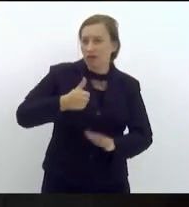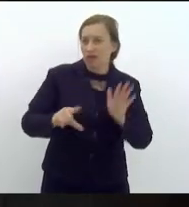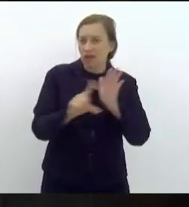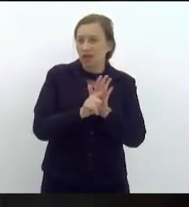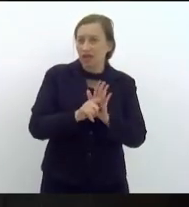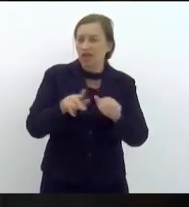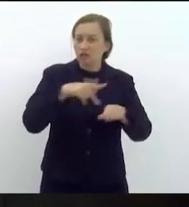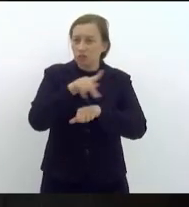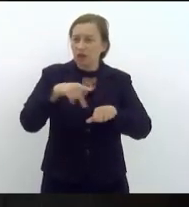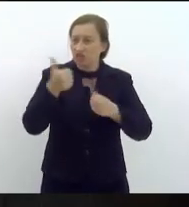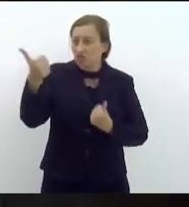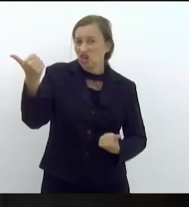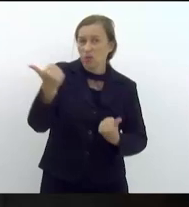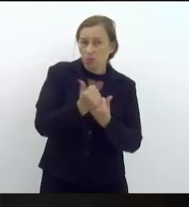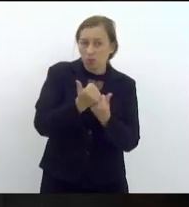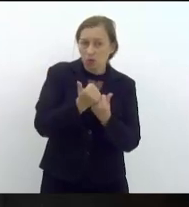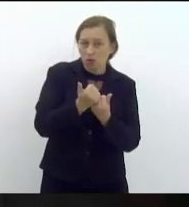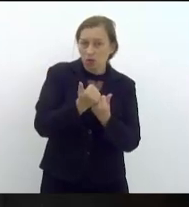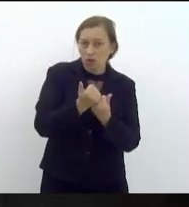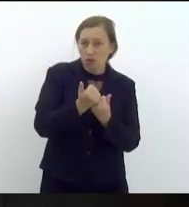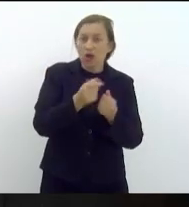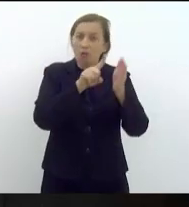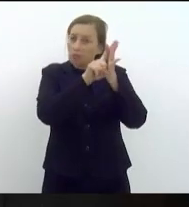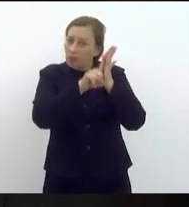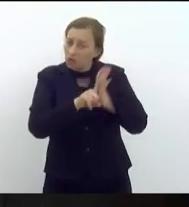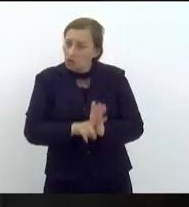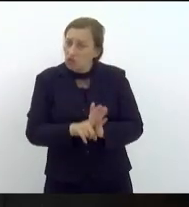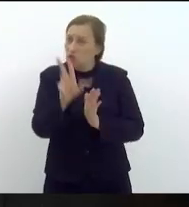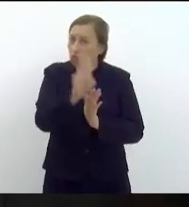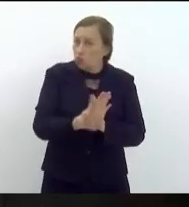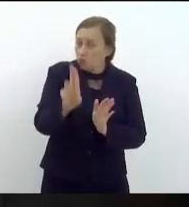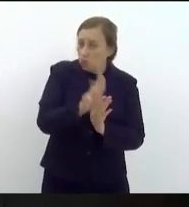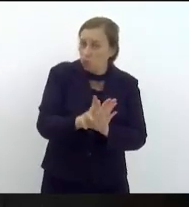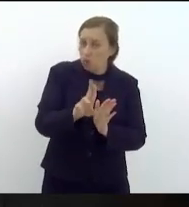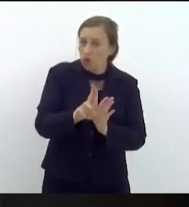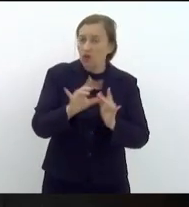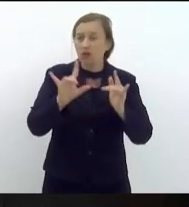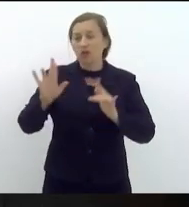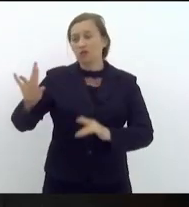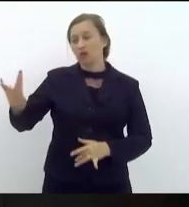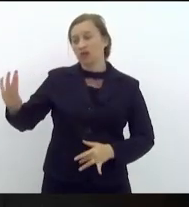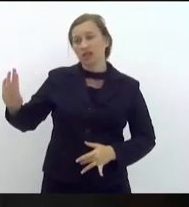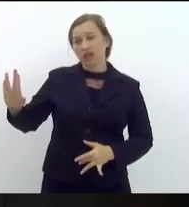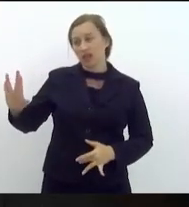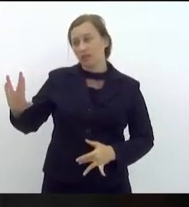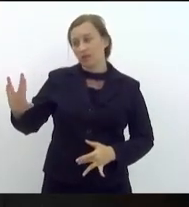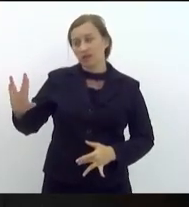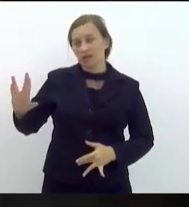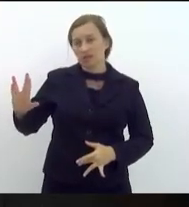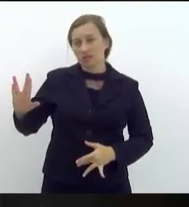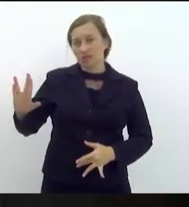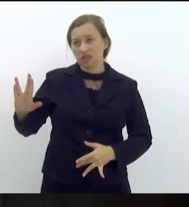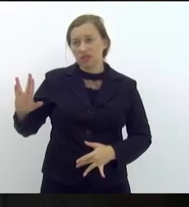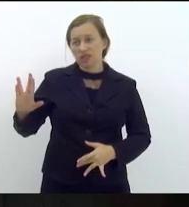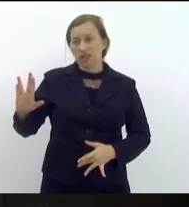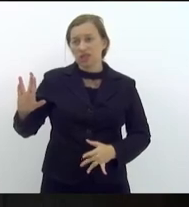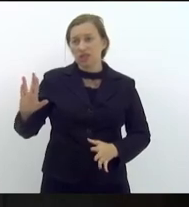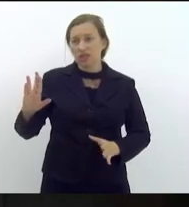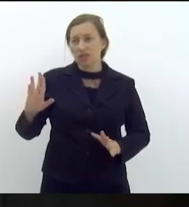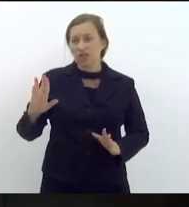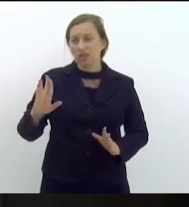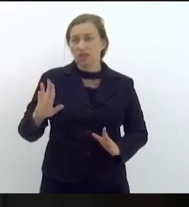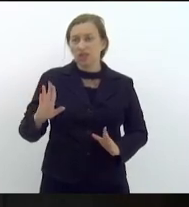de apoio pesquisa uso do cannabis medicinal e negar que